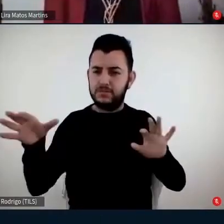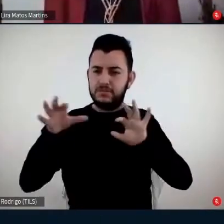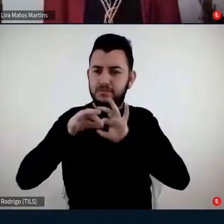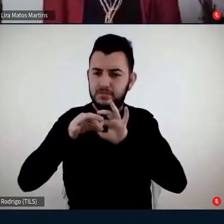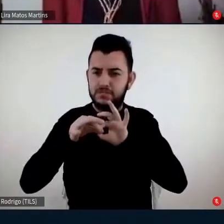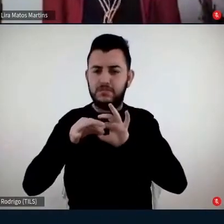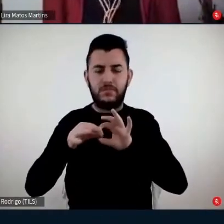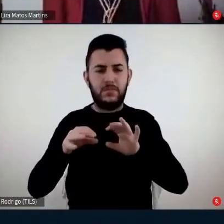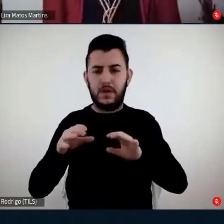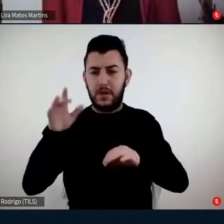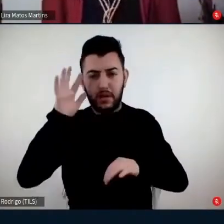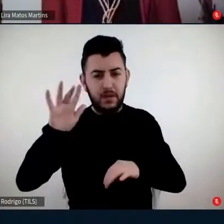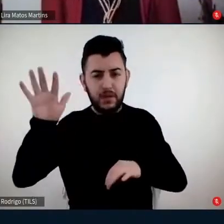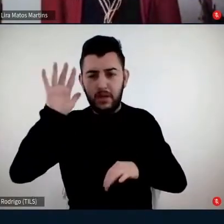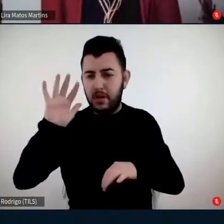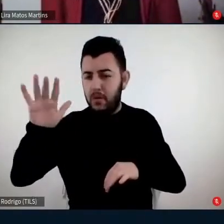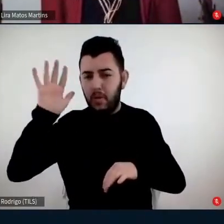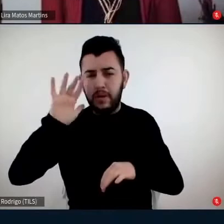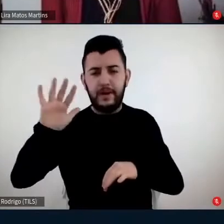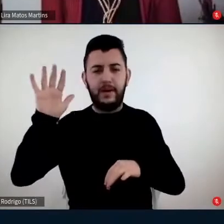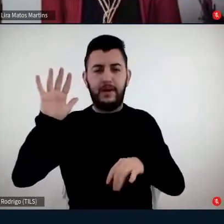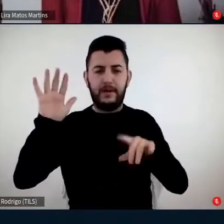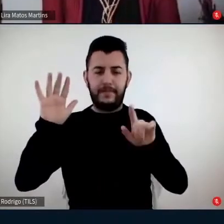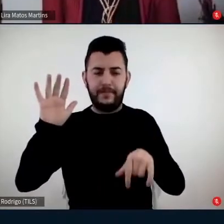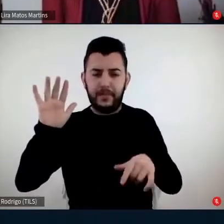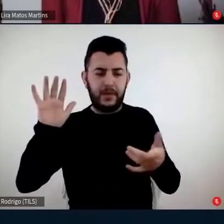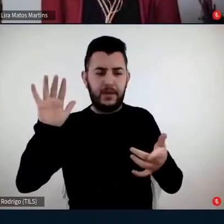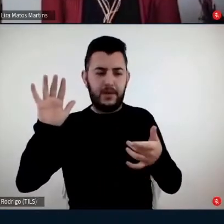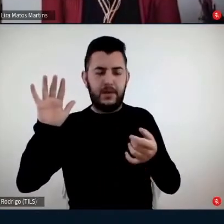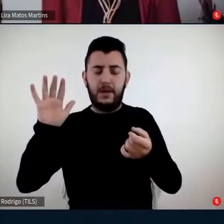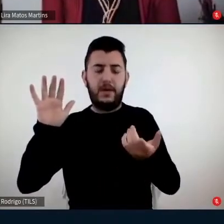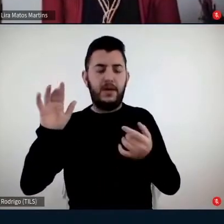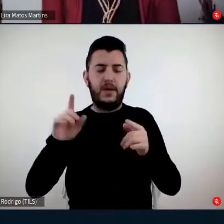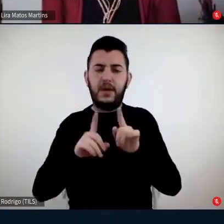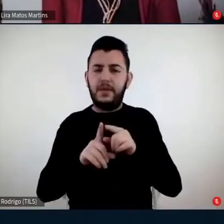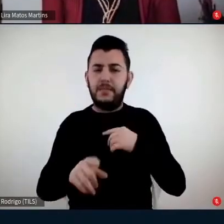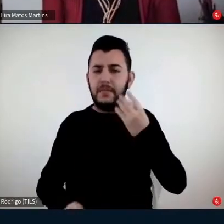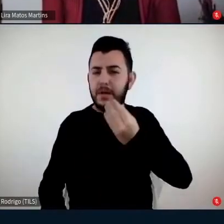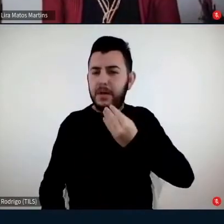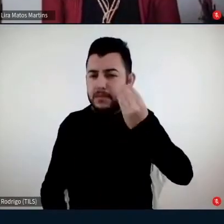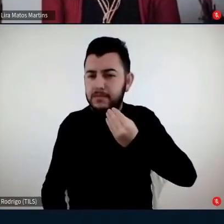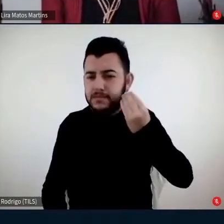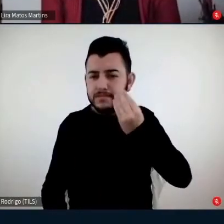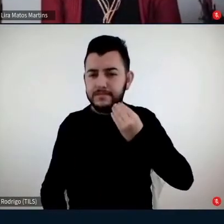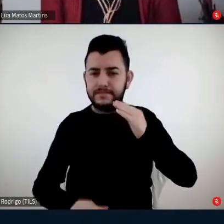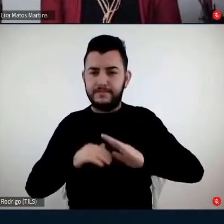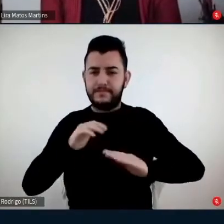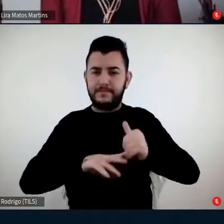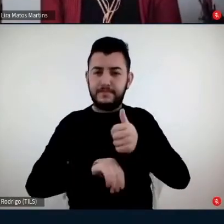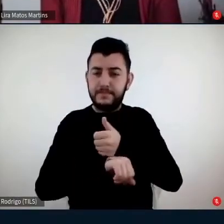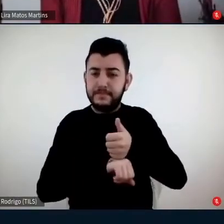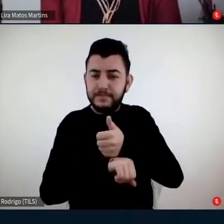toda teoria, de alguma forma, parte de alguma ideia, noção ou experiência com a prática,